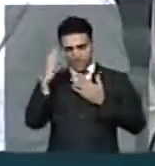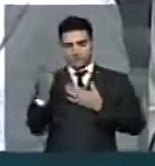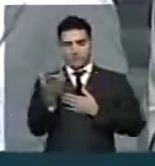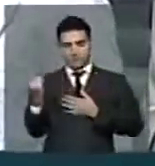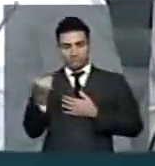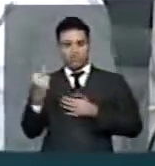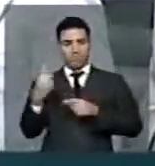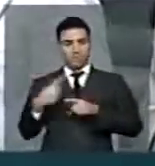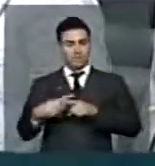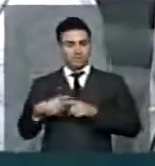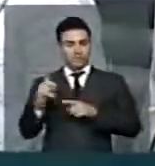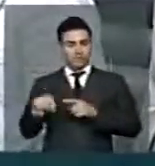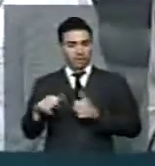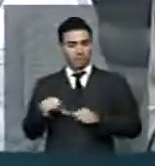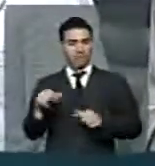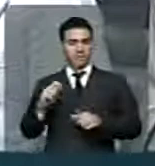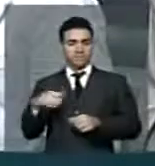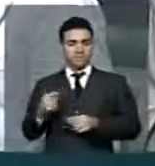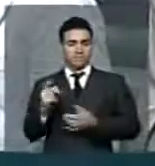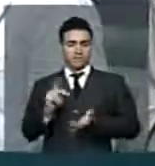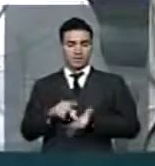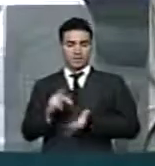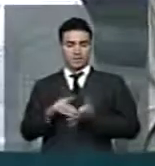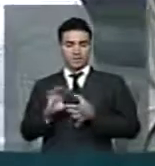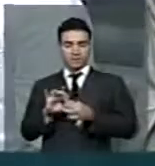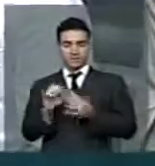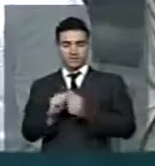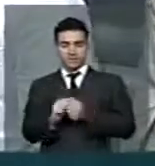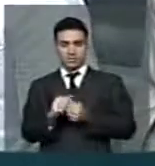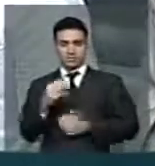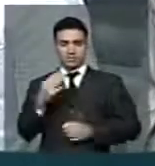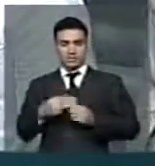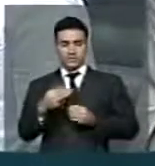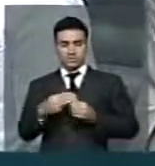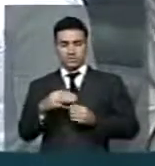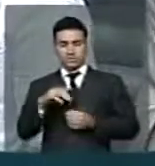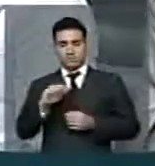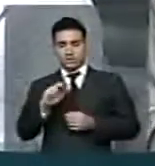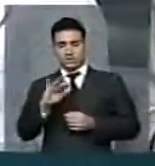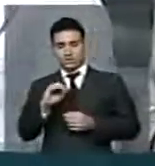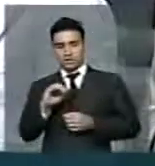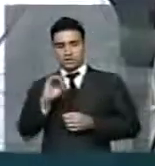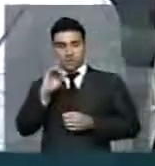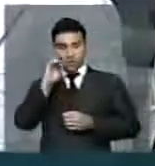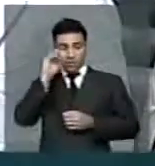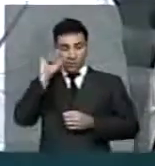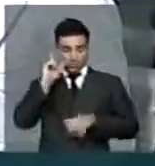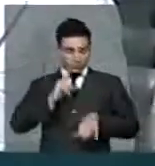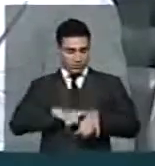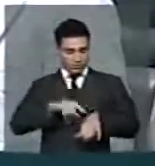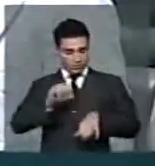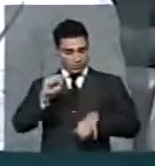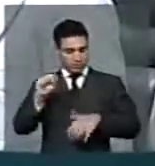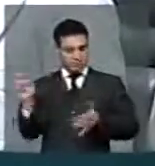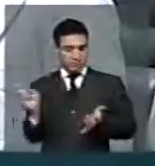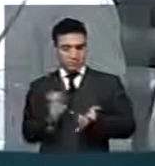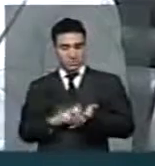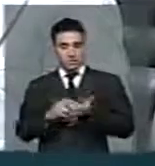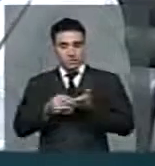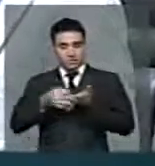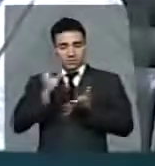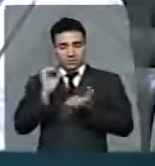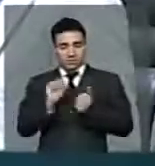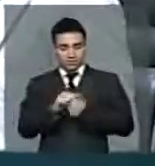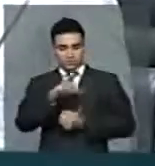estão sendo verdadeiro parceiro do prefeito municipal, Dipas Barcelo. E ontem, às 8 horas da manhã, nós tomamos um café com o